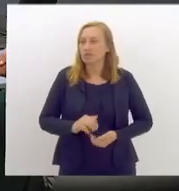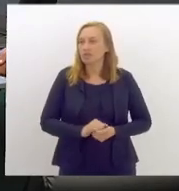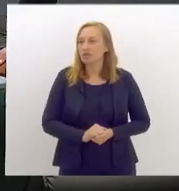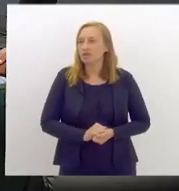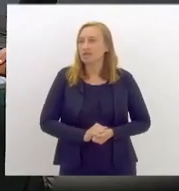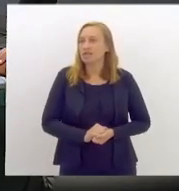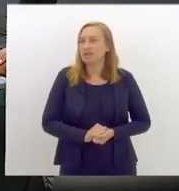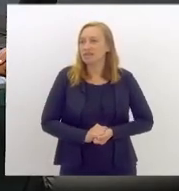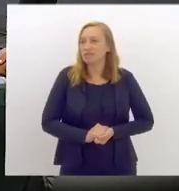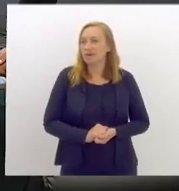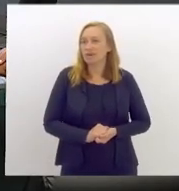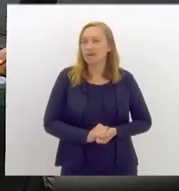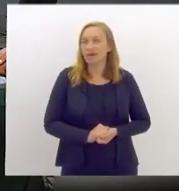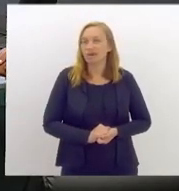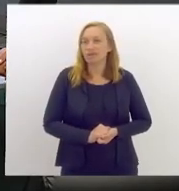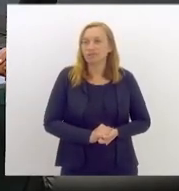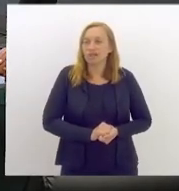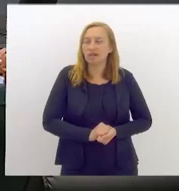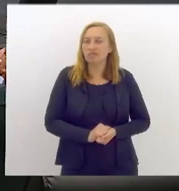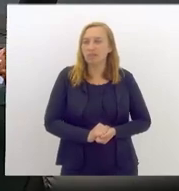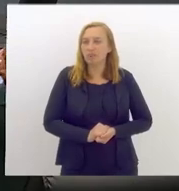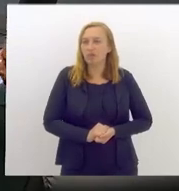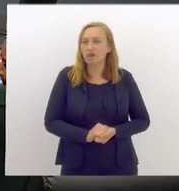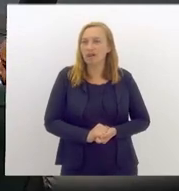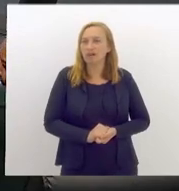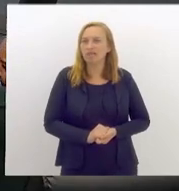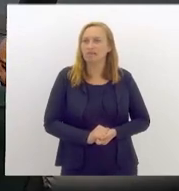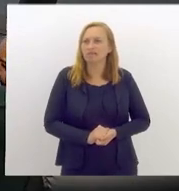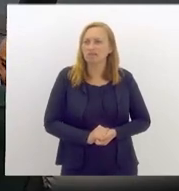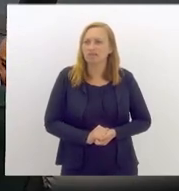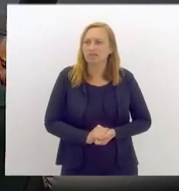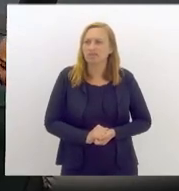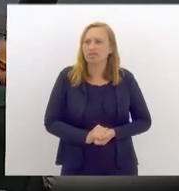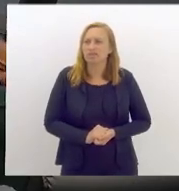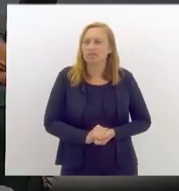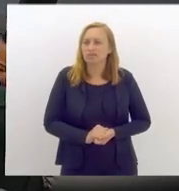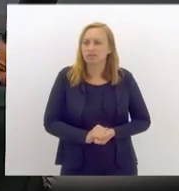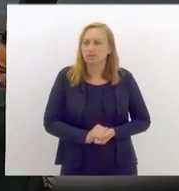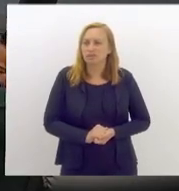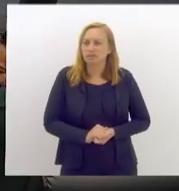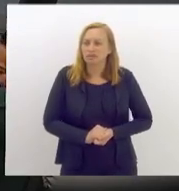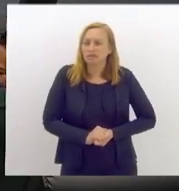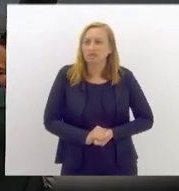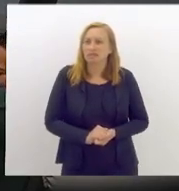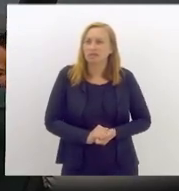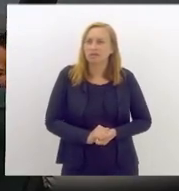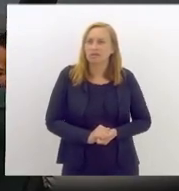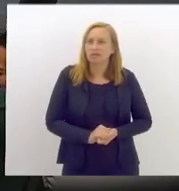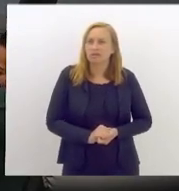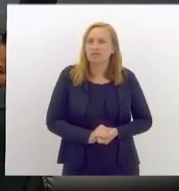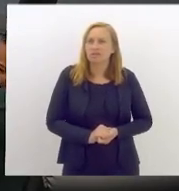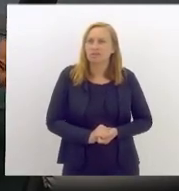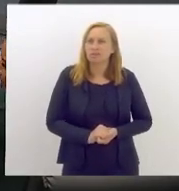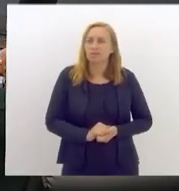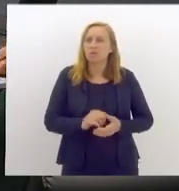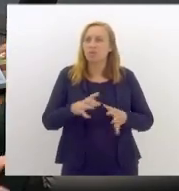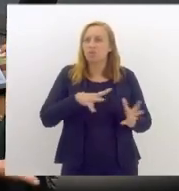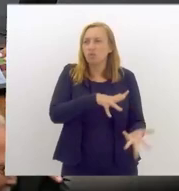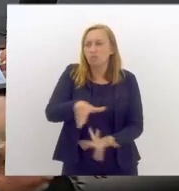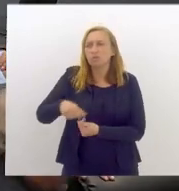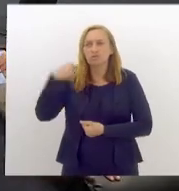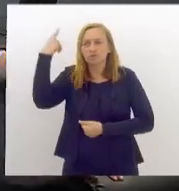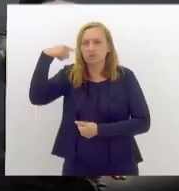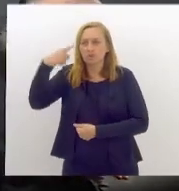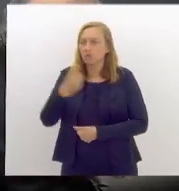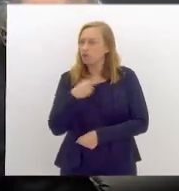Eu costumo dizer que o mundo adoidou ficou doido do mundo e o mundo que ficou doido aqui